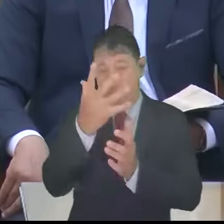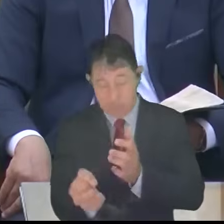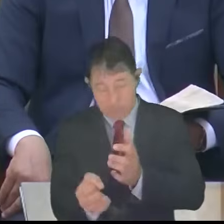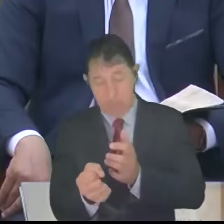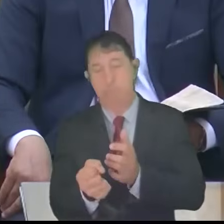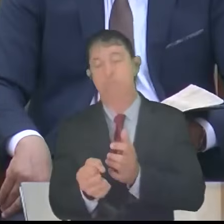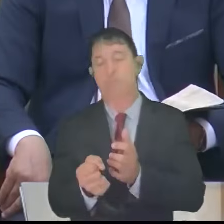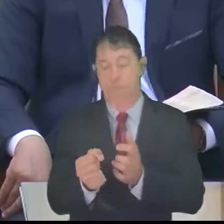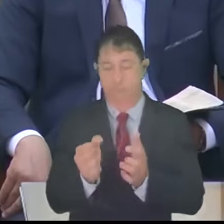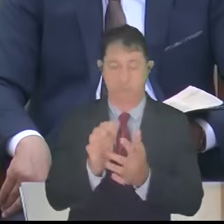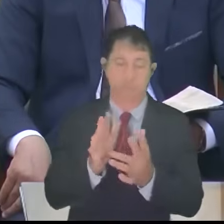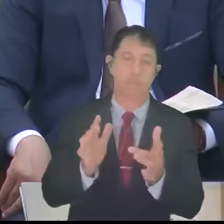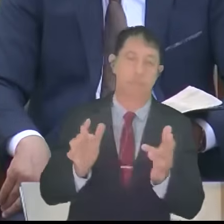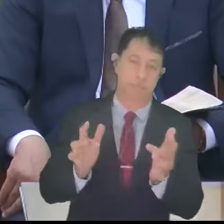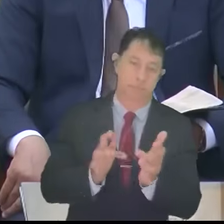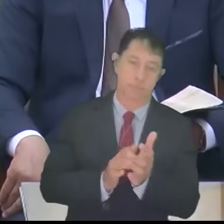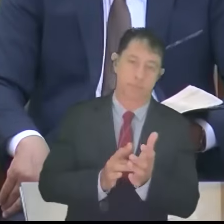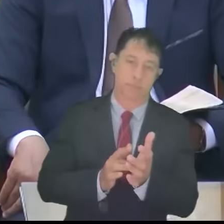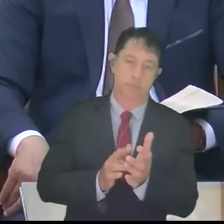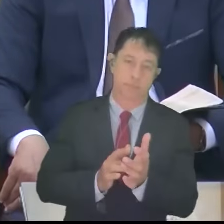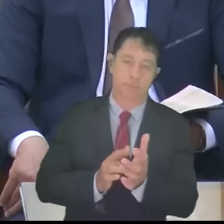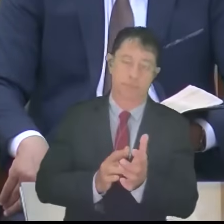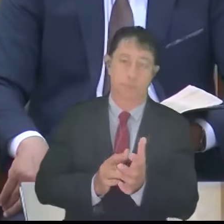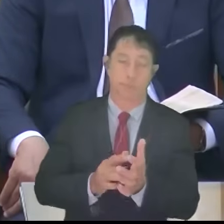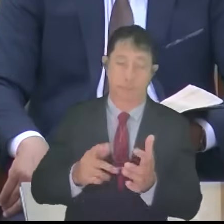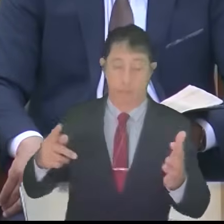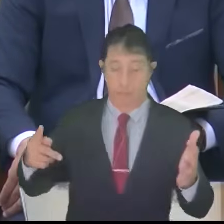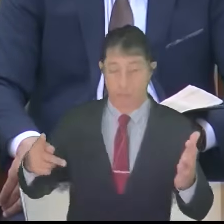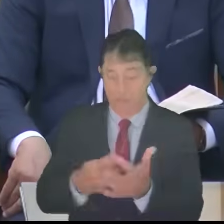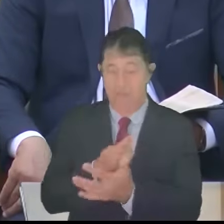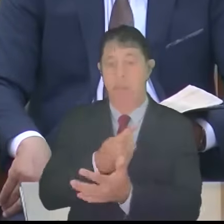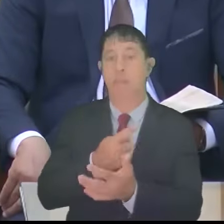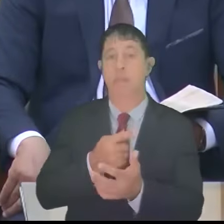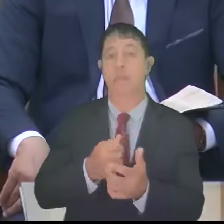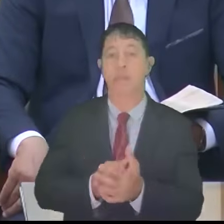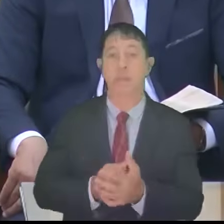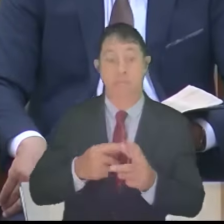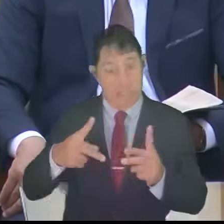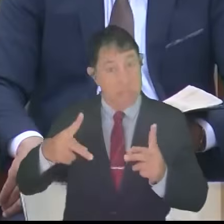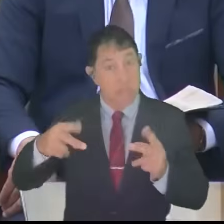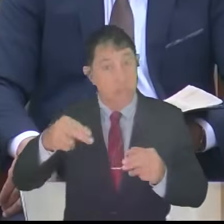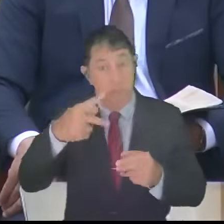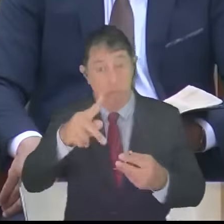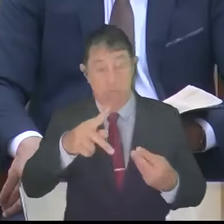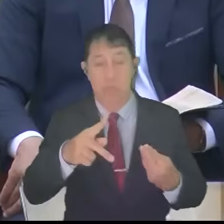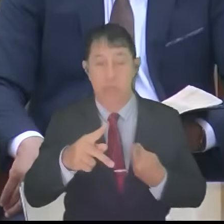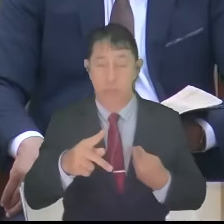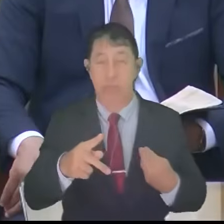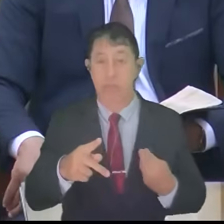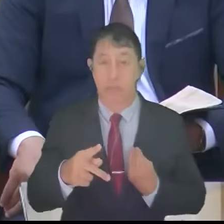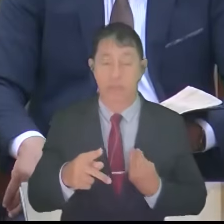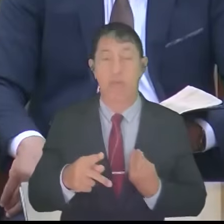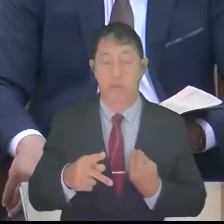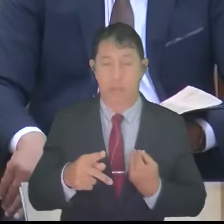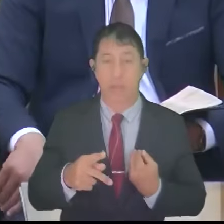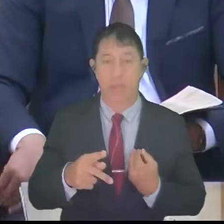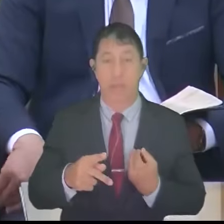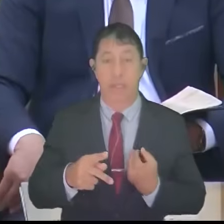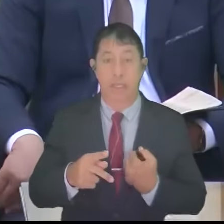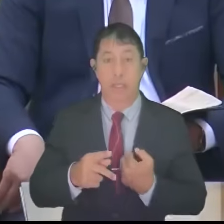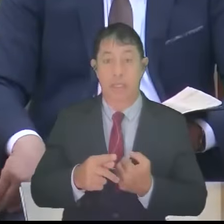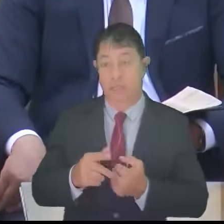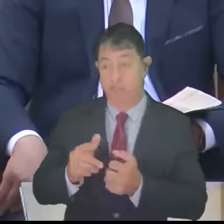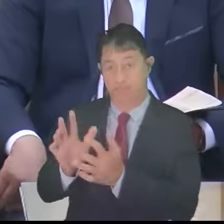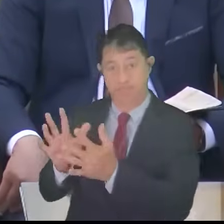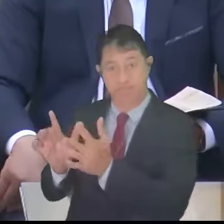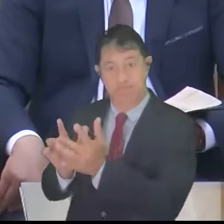seu Salvador, existe uma canga que é colocada sobre Jesus e sobre você. Você